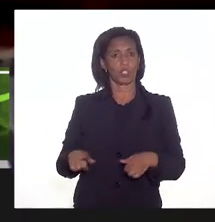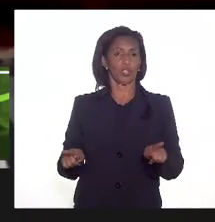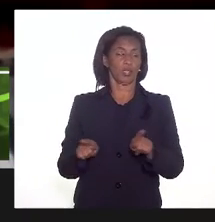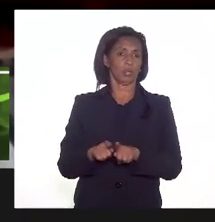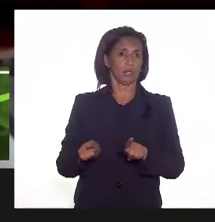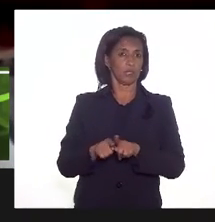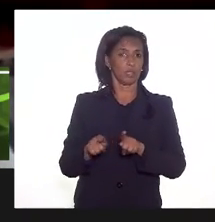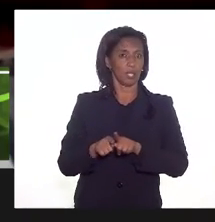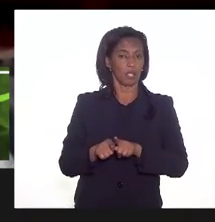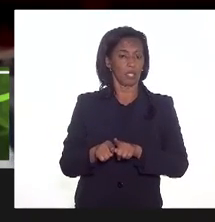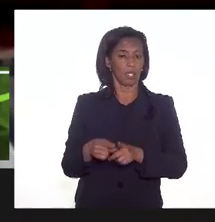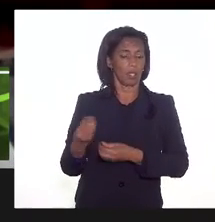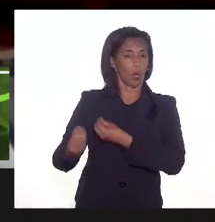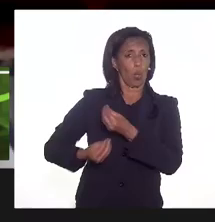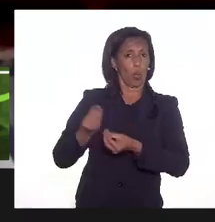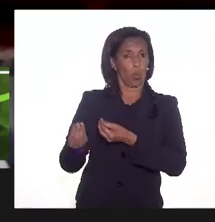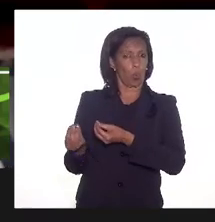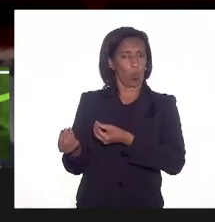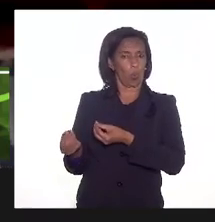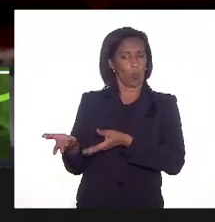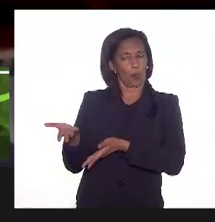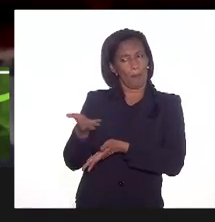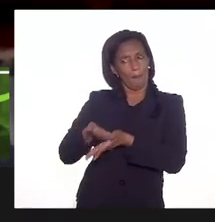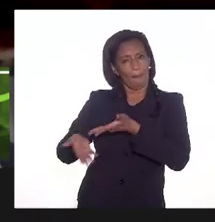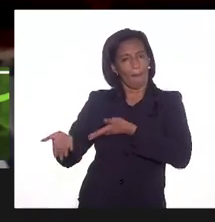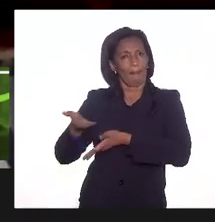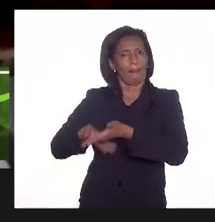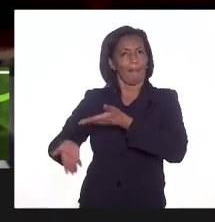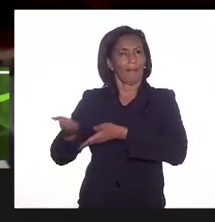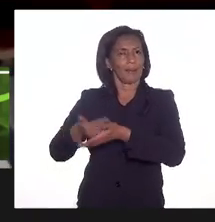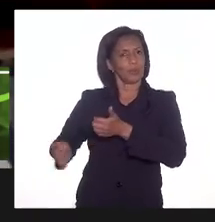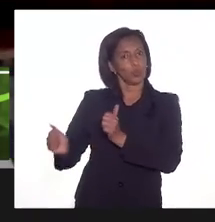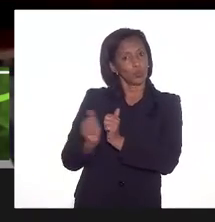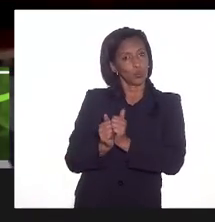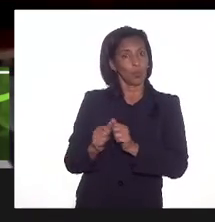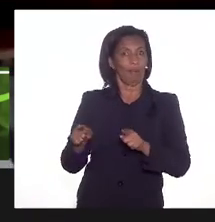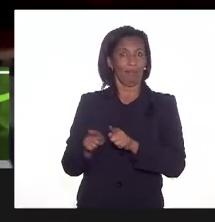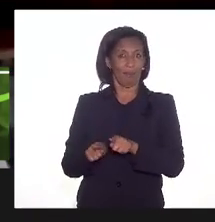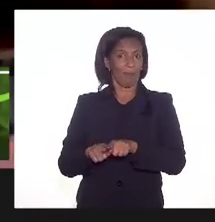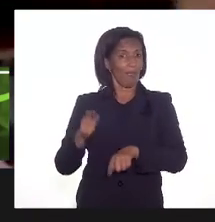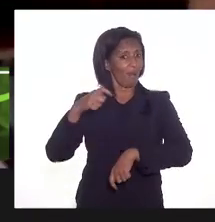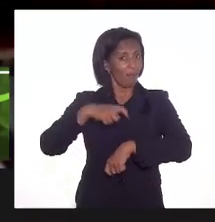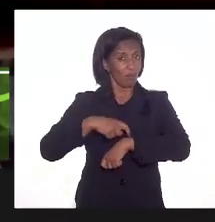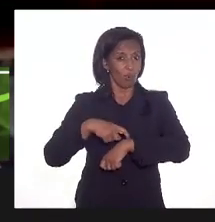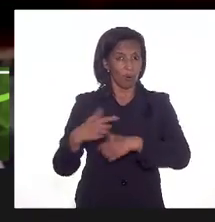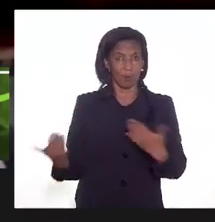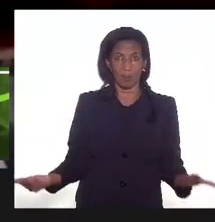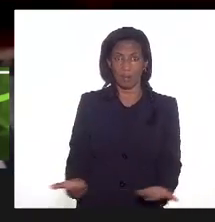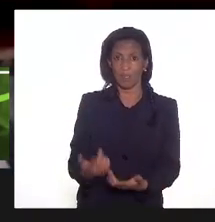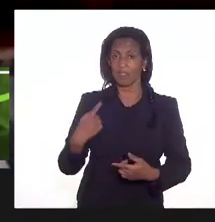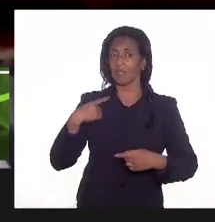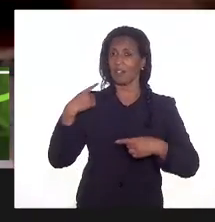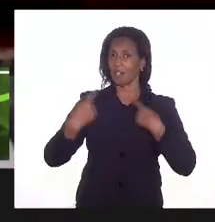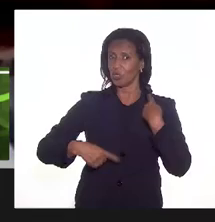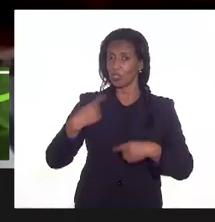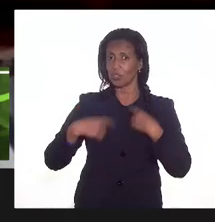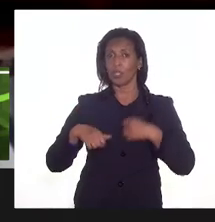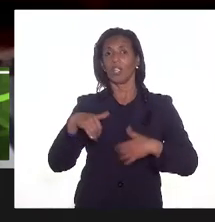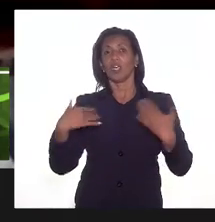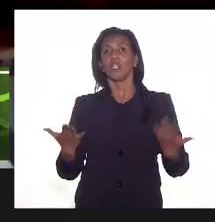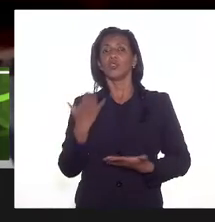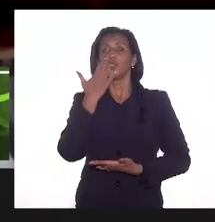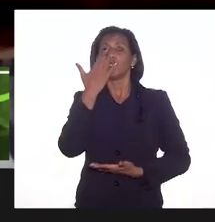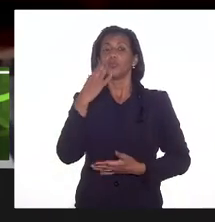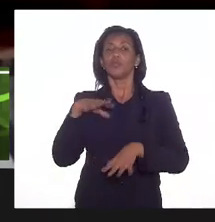um parceiro na elaboração dessas diretrizes acho que a hora é essa é para a gente discutir que tipo de